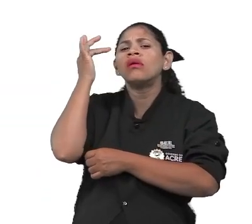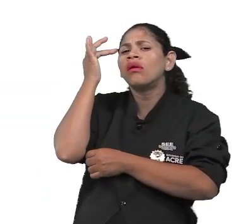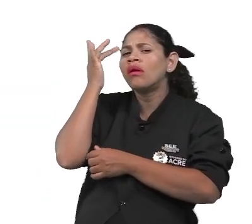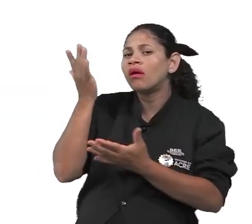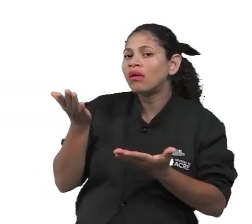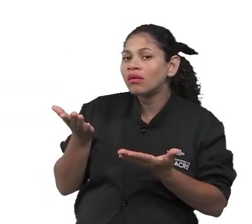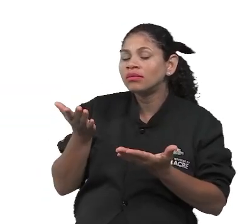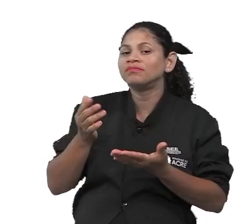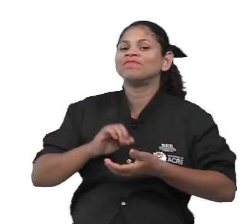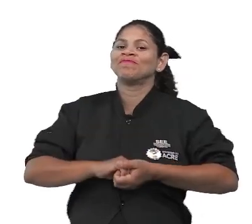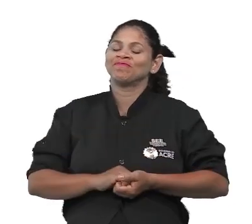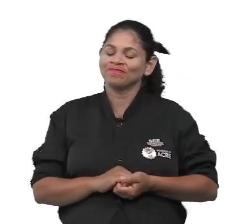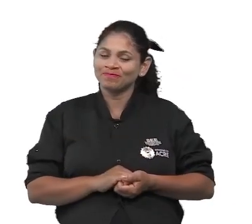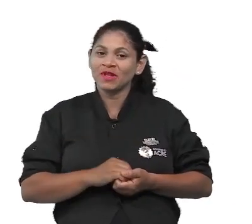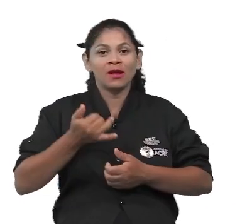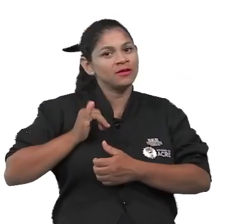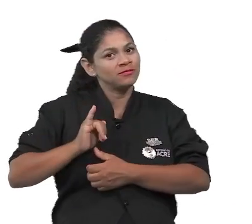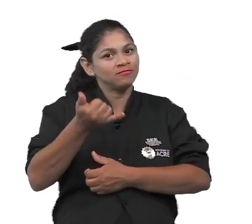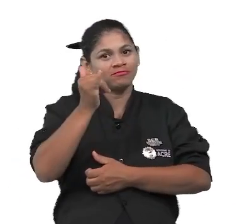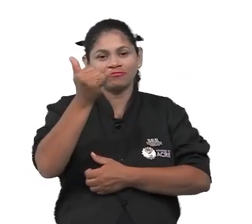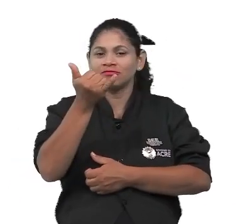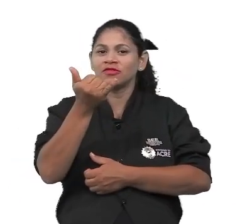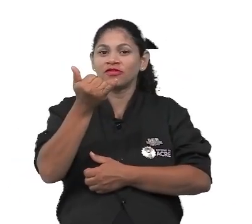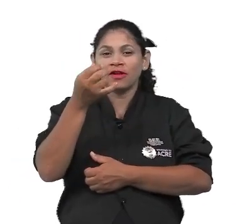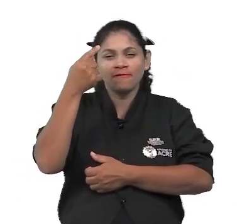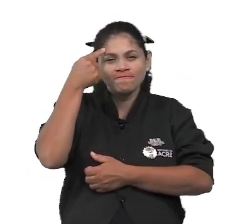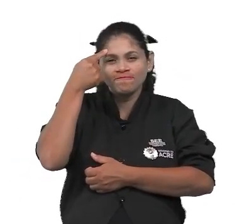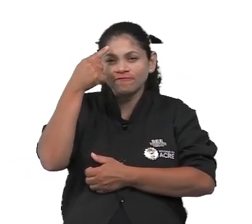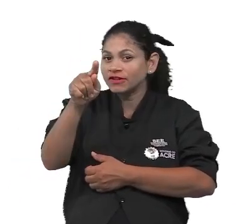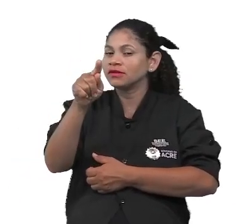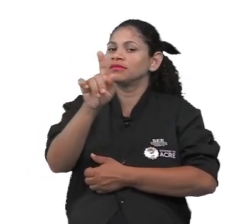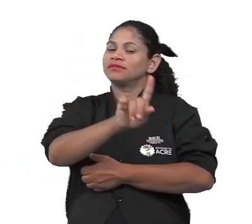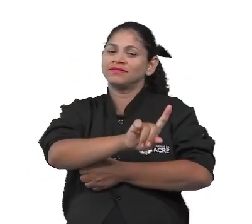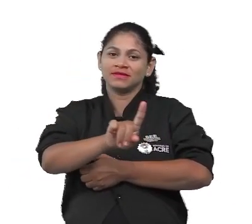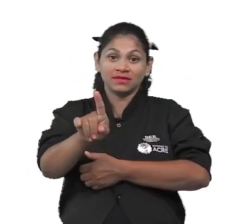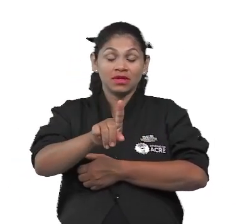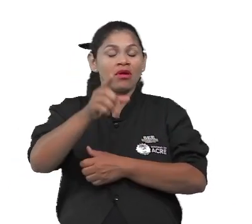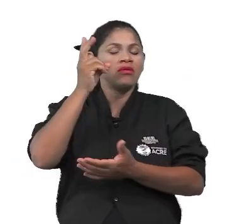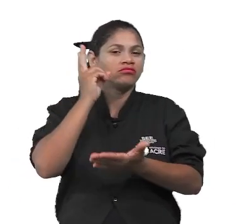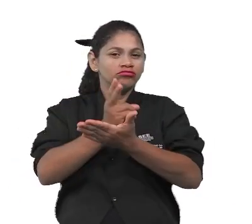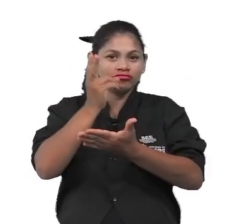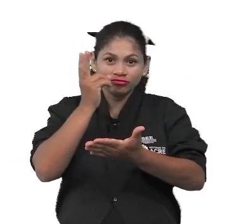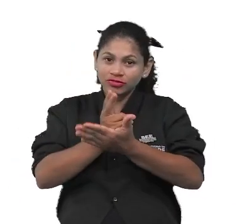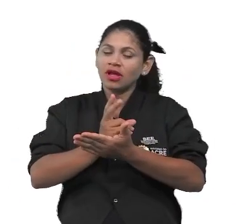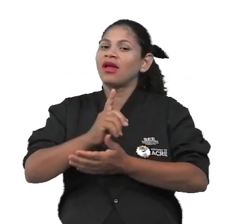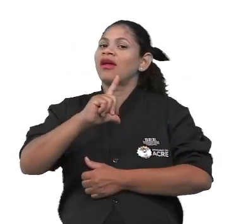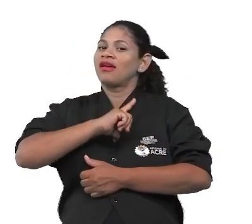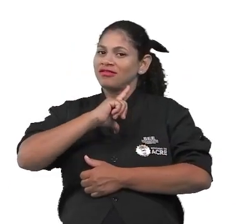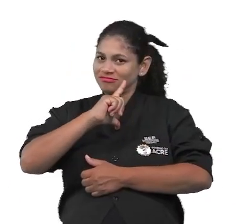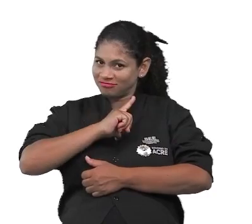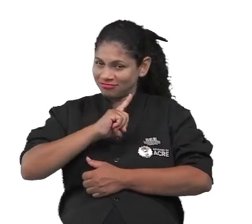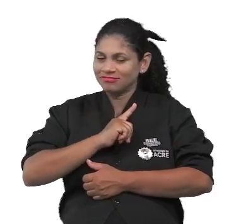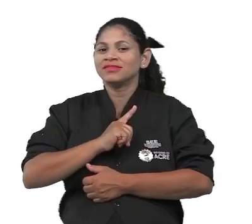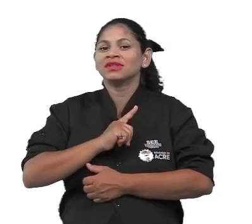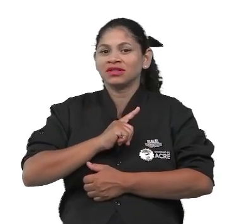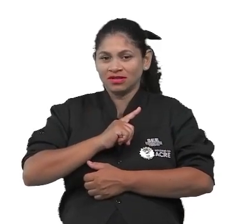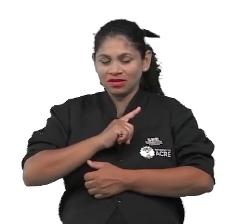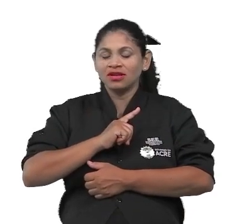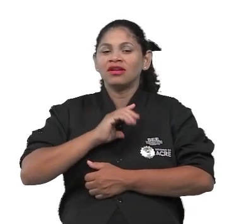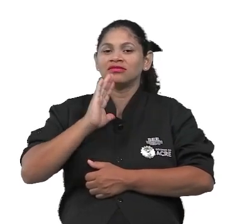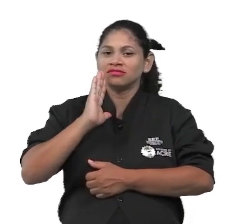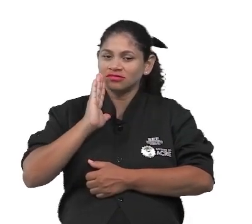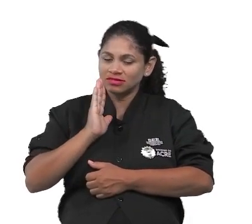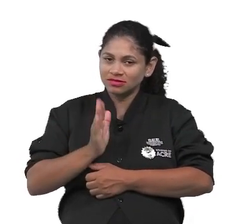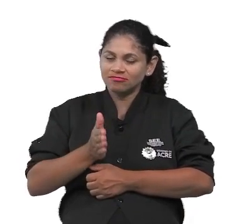foi inventada. Ela nem também foi descoberta, gente. Ela sempre existiu. Então, desde que o mundo é mundo, a